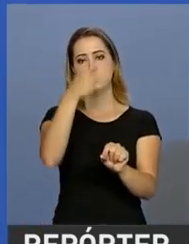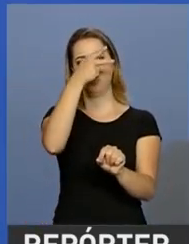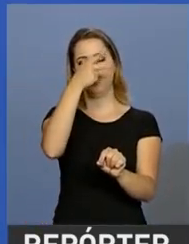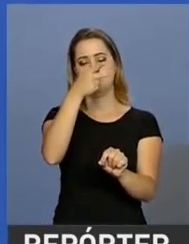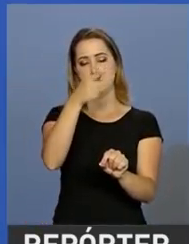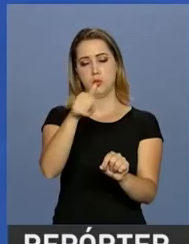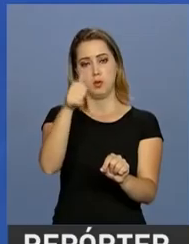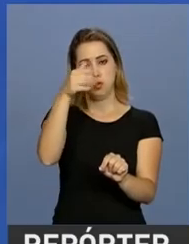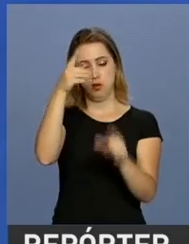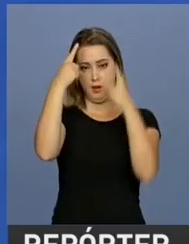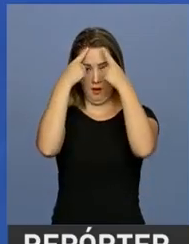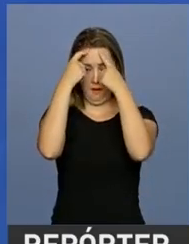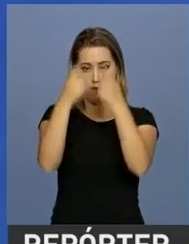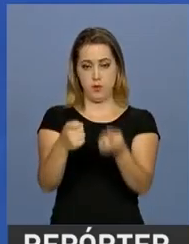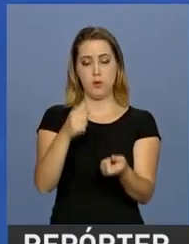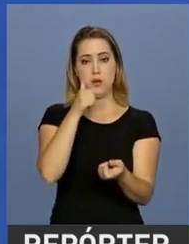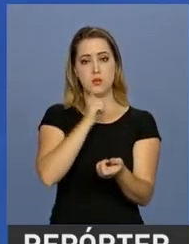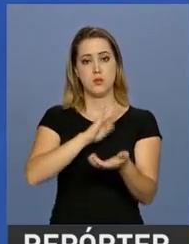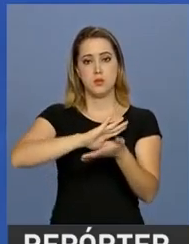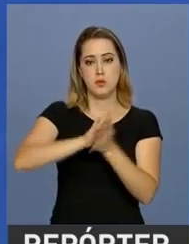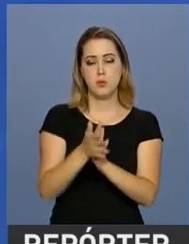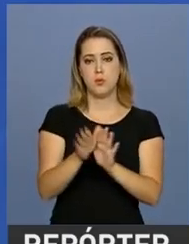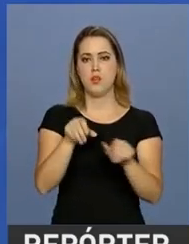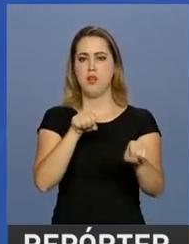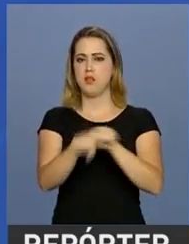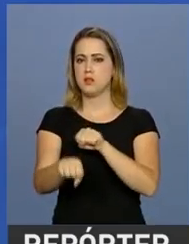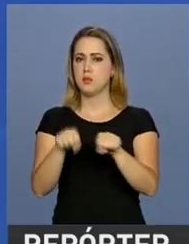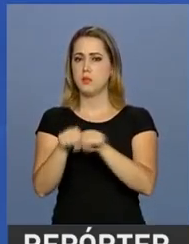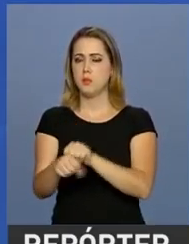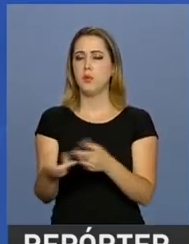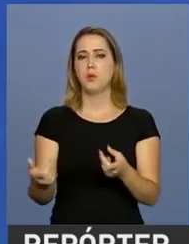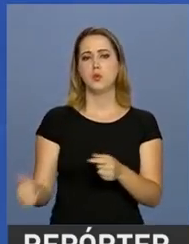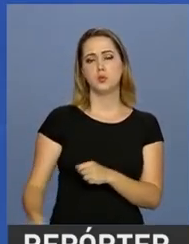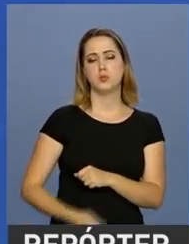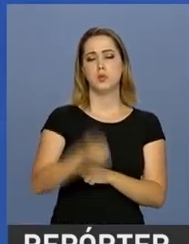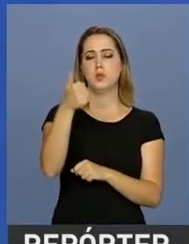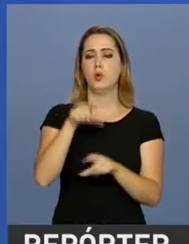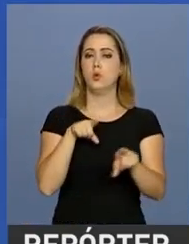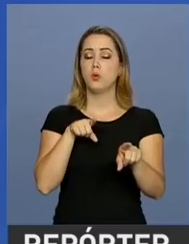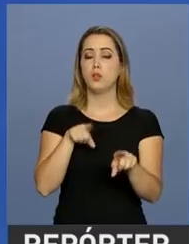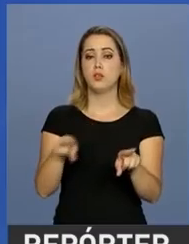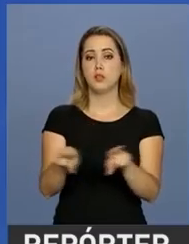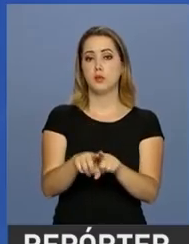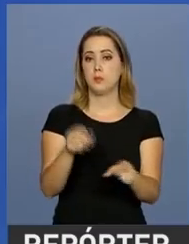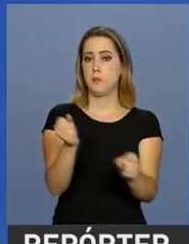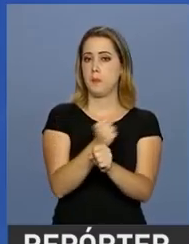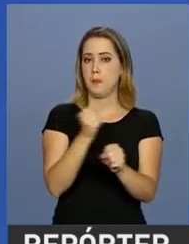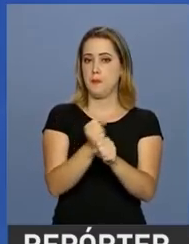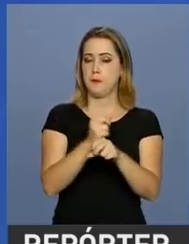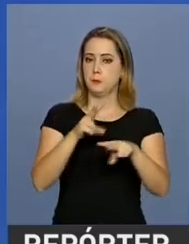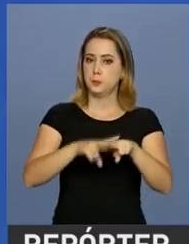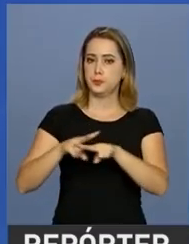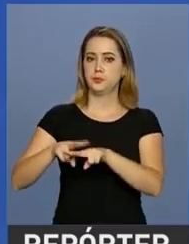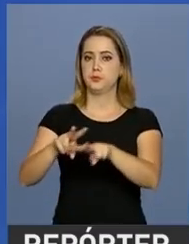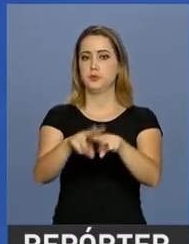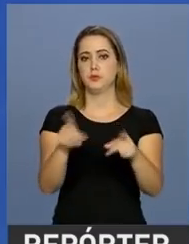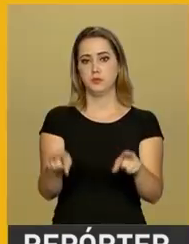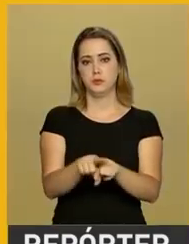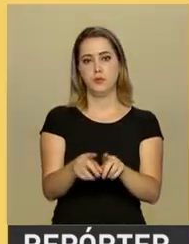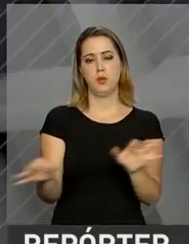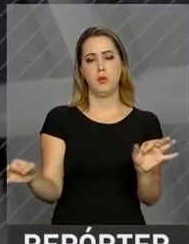violência contra a mulher modernizar os sistema penitenciário e realizar o combate integrado à criminalidade organizada